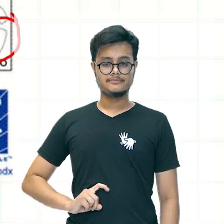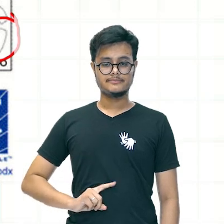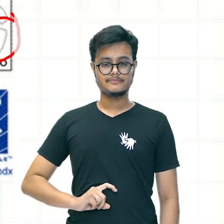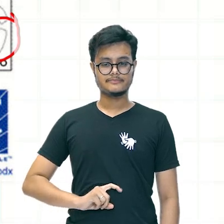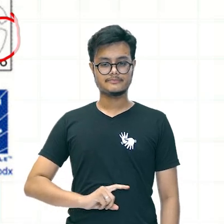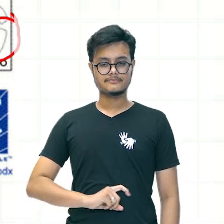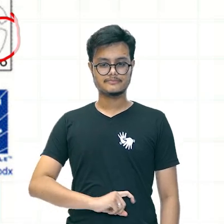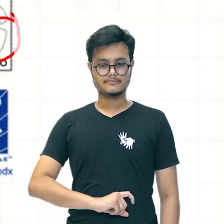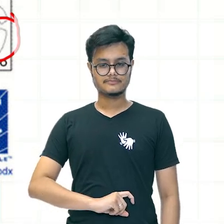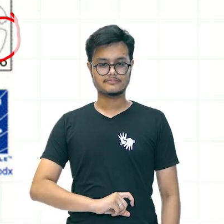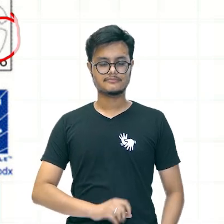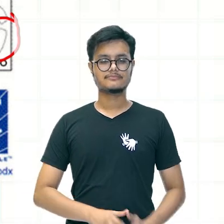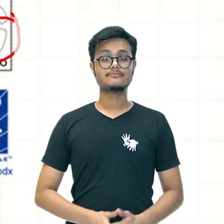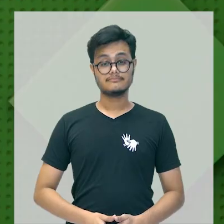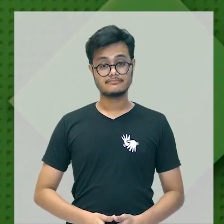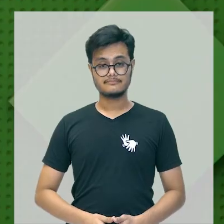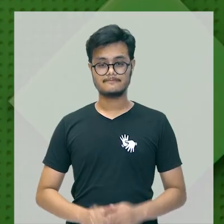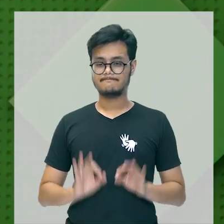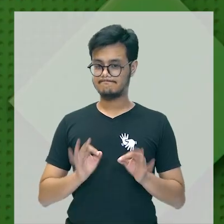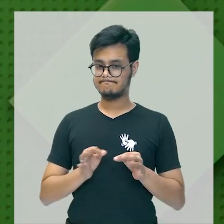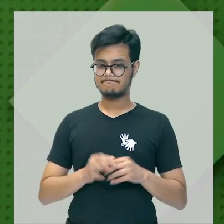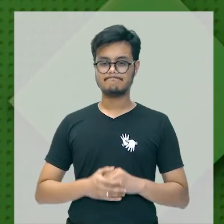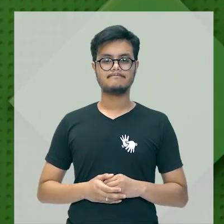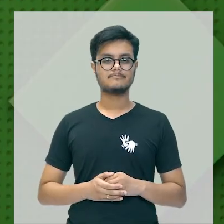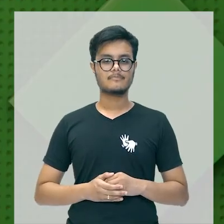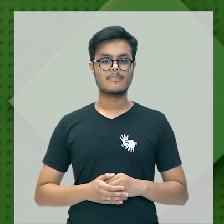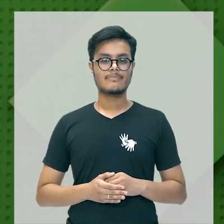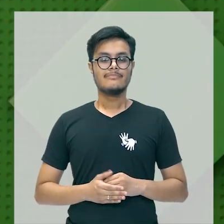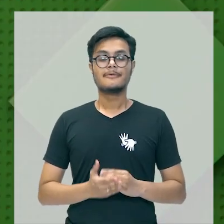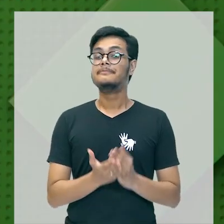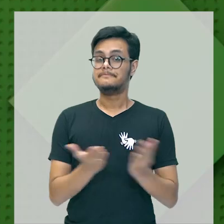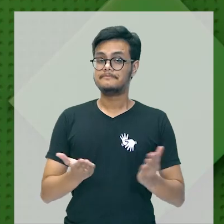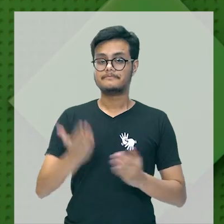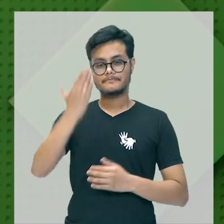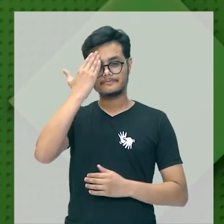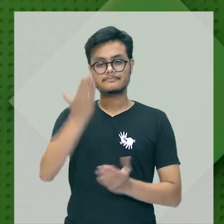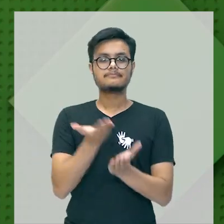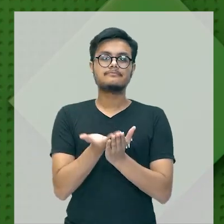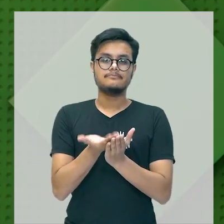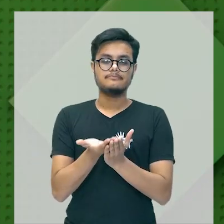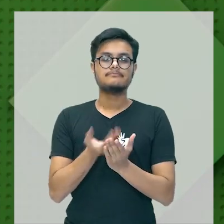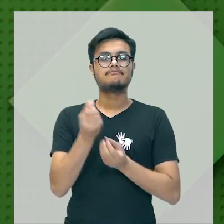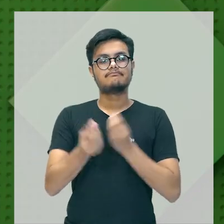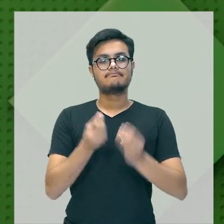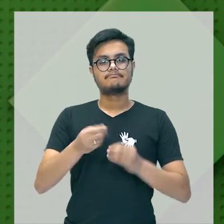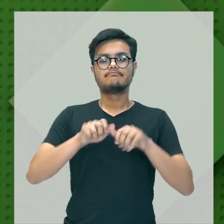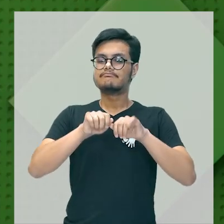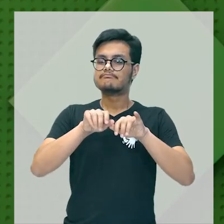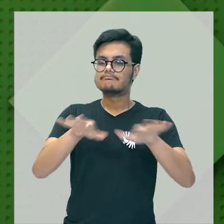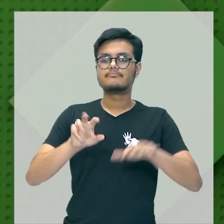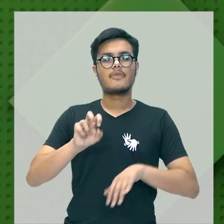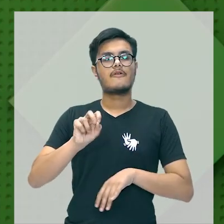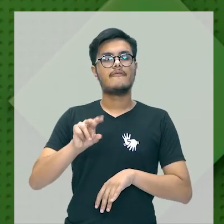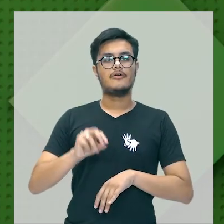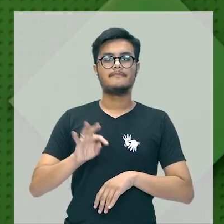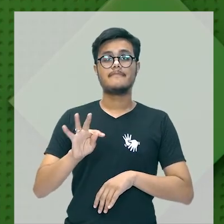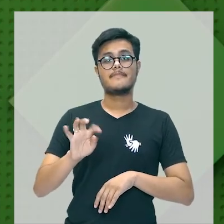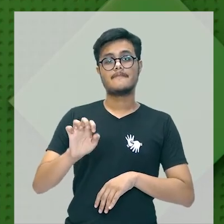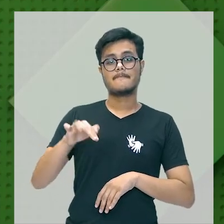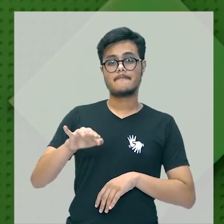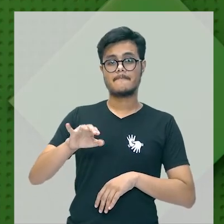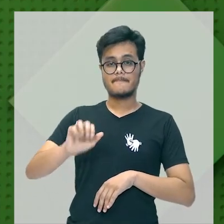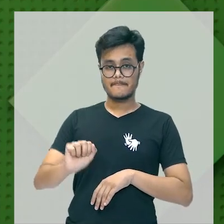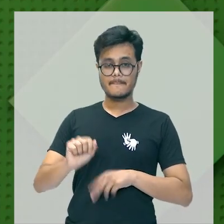exemplar aí de plateumintos, certo? Então, isso que a gente observou é o ciclo, né, desse tipo de tênia, tá?